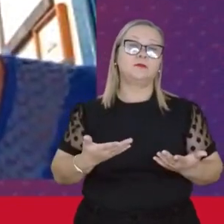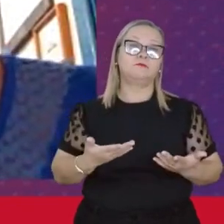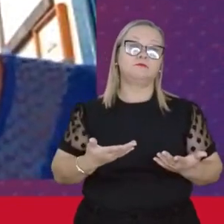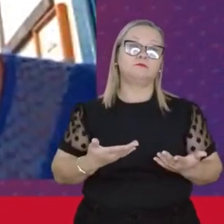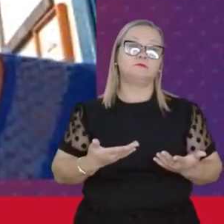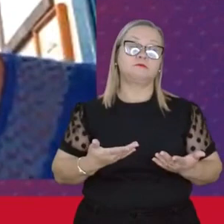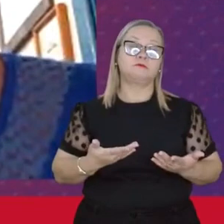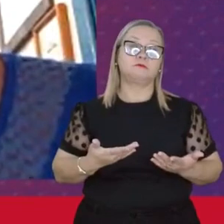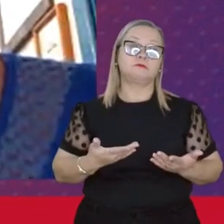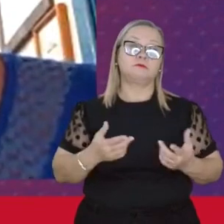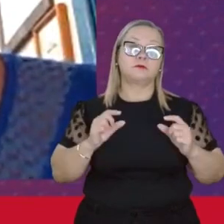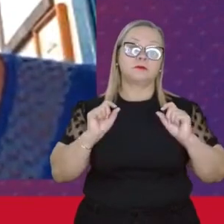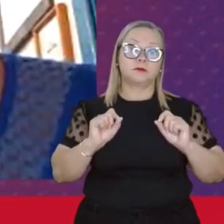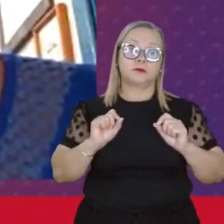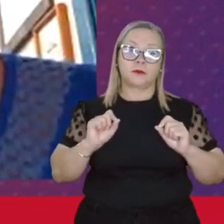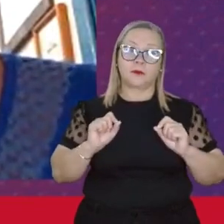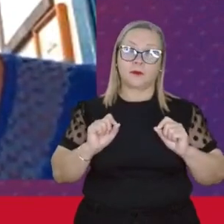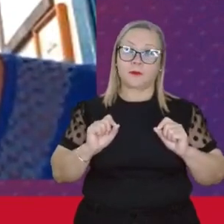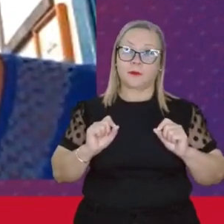que